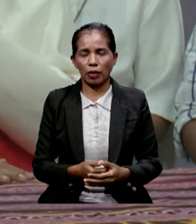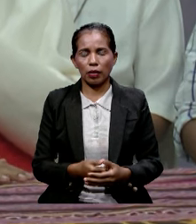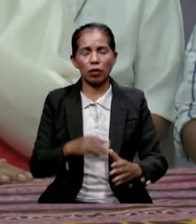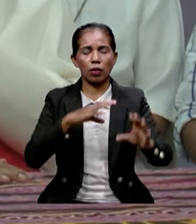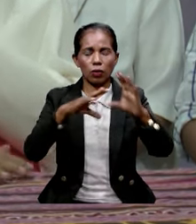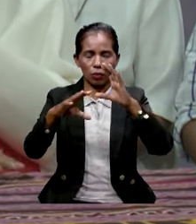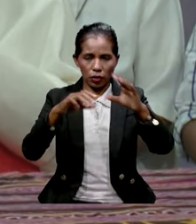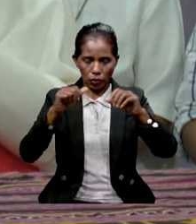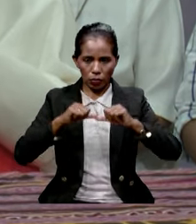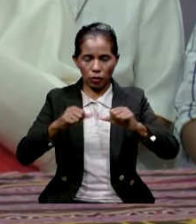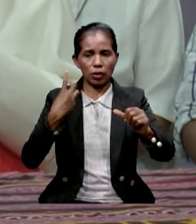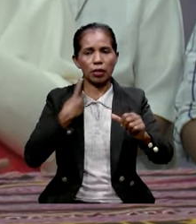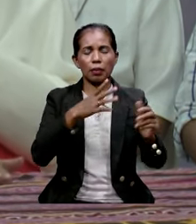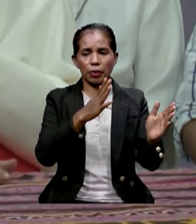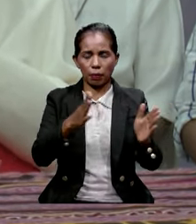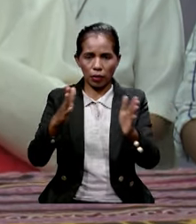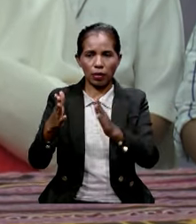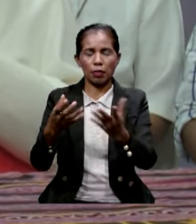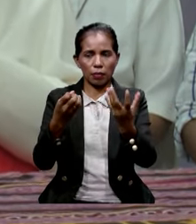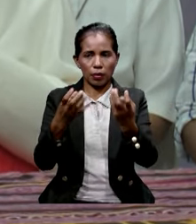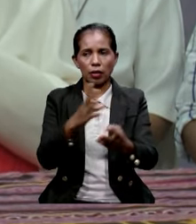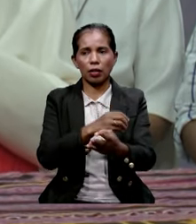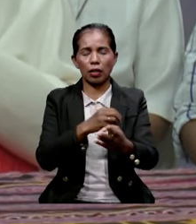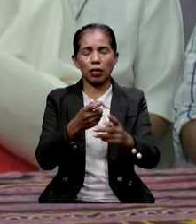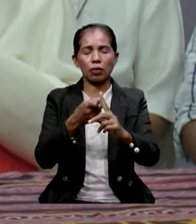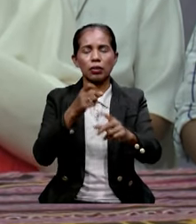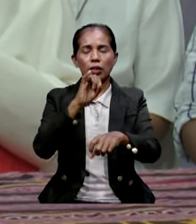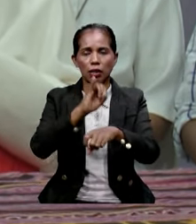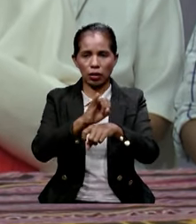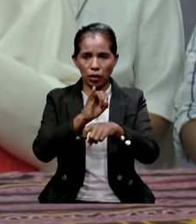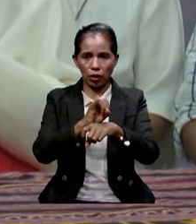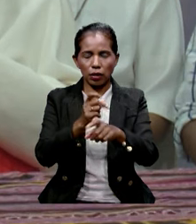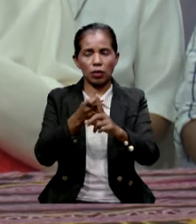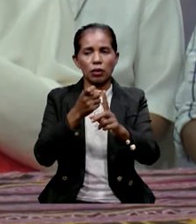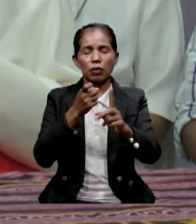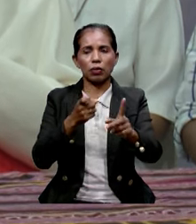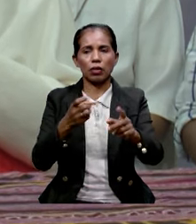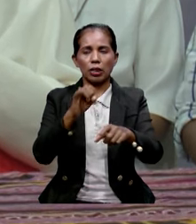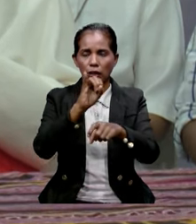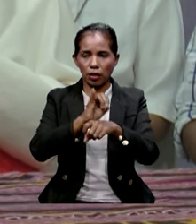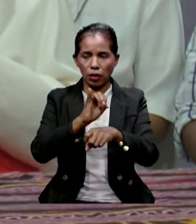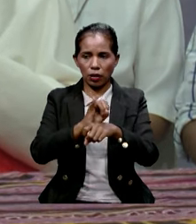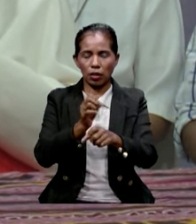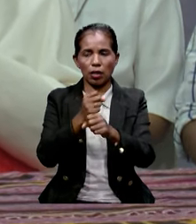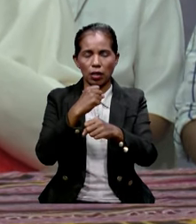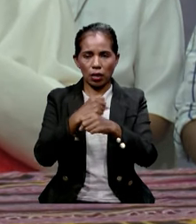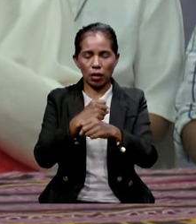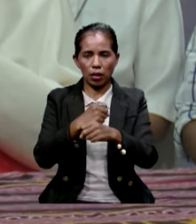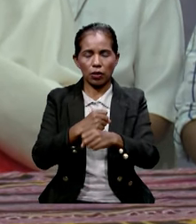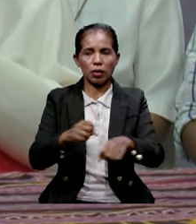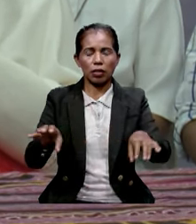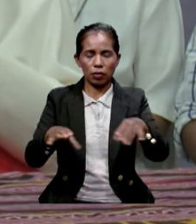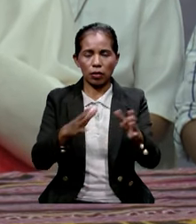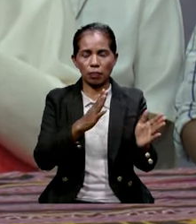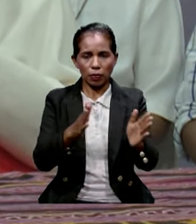comunicação lá, vela. Então, preparação, parte da igreja de Niamos, Liusi parte da igreja, Halau, minha parte, rodando a